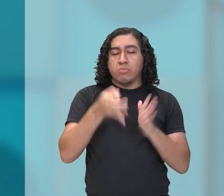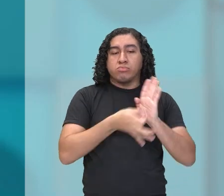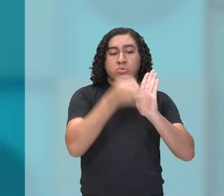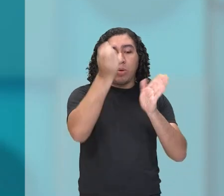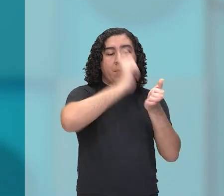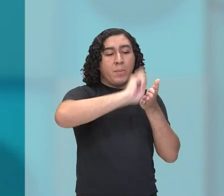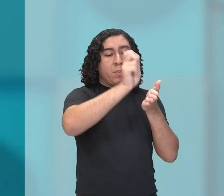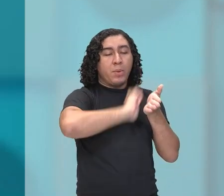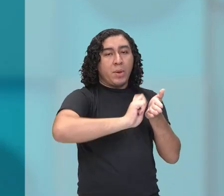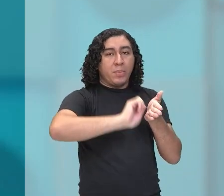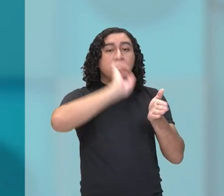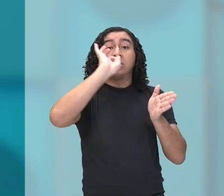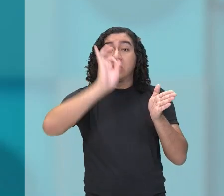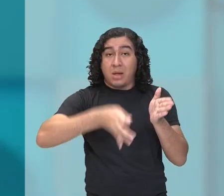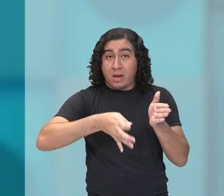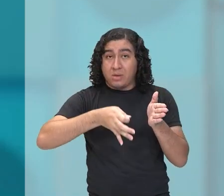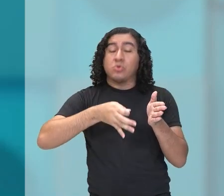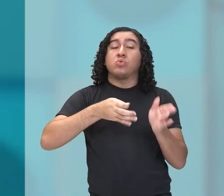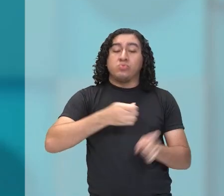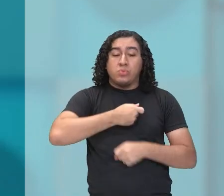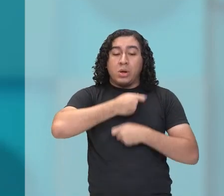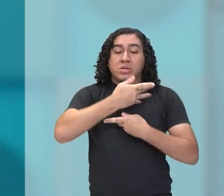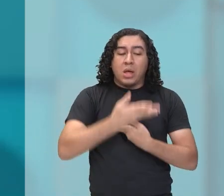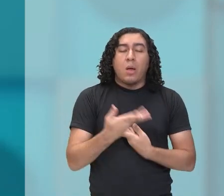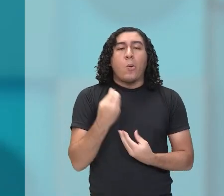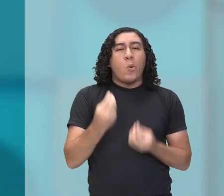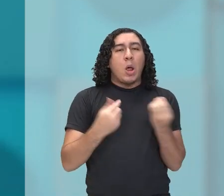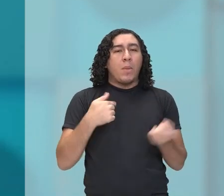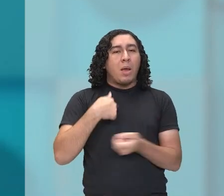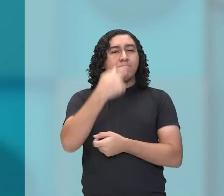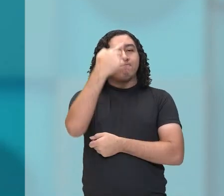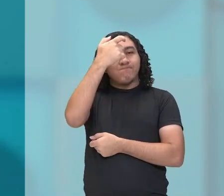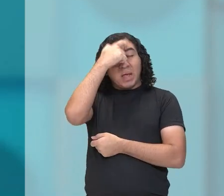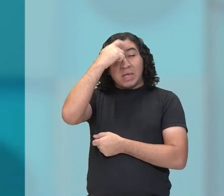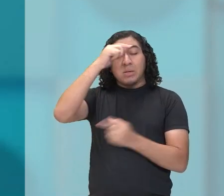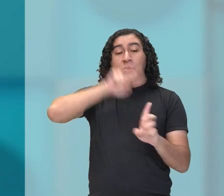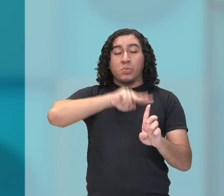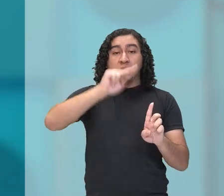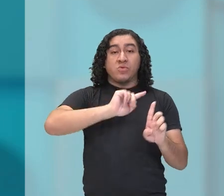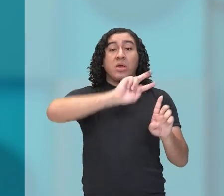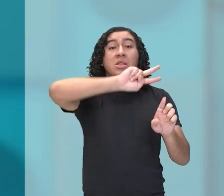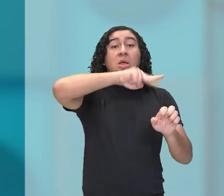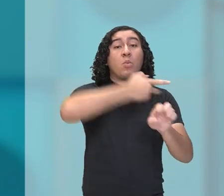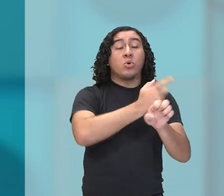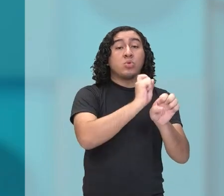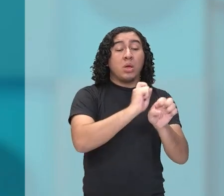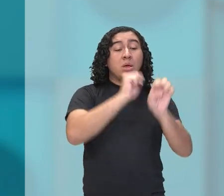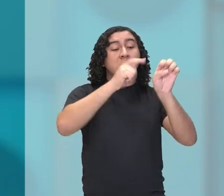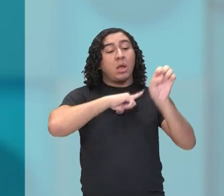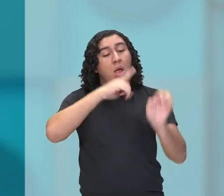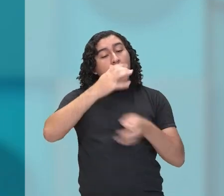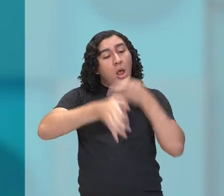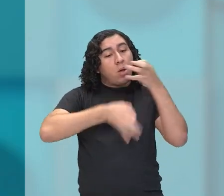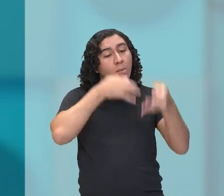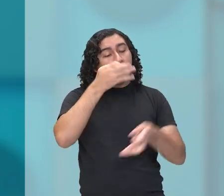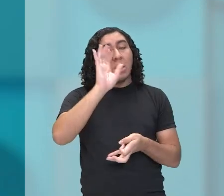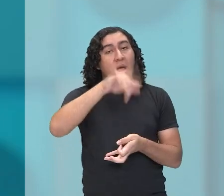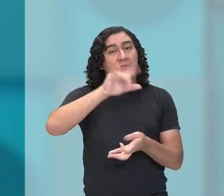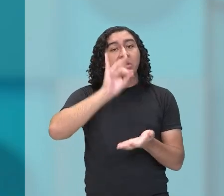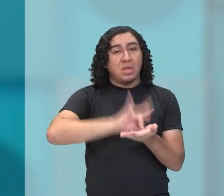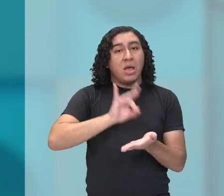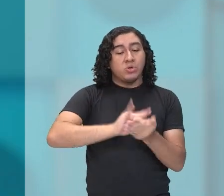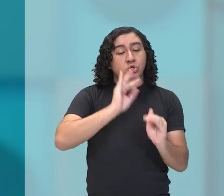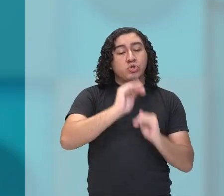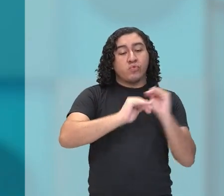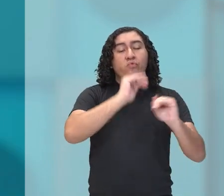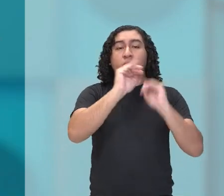correto? Então, demonstrei como eu penso sobre esse assunto. E depois eu construí a argumentação, que é de fato o